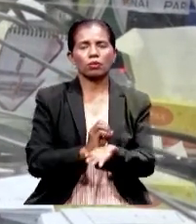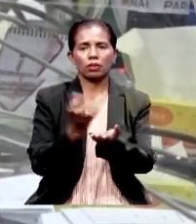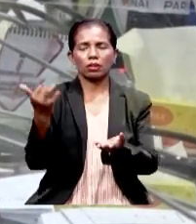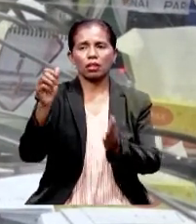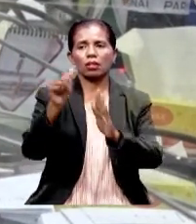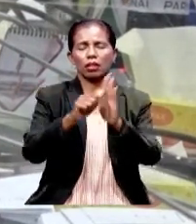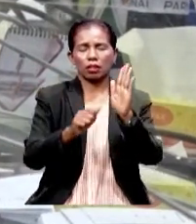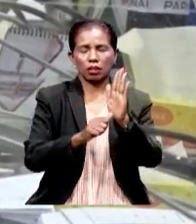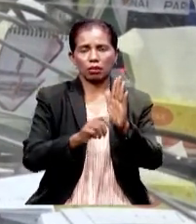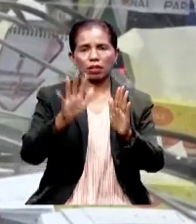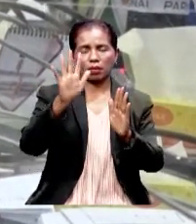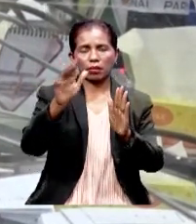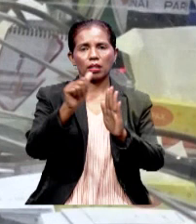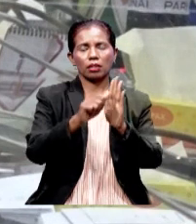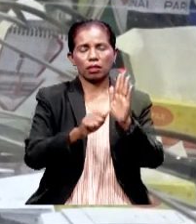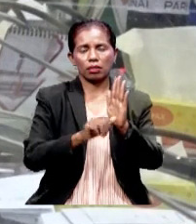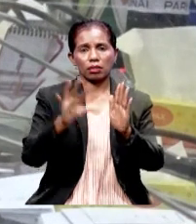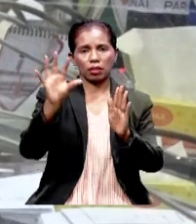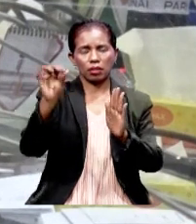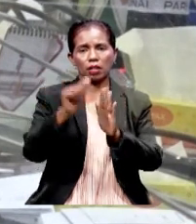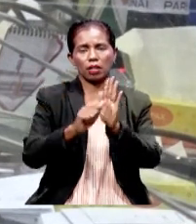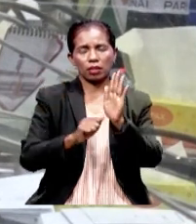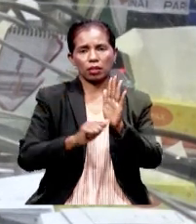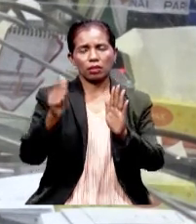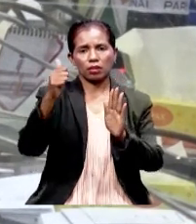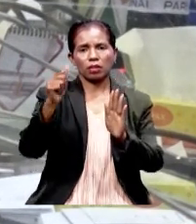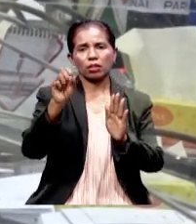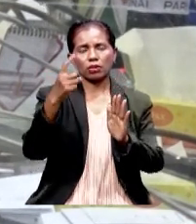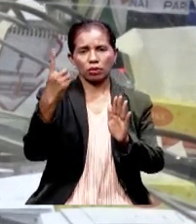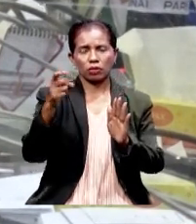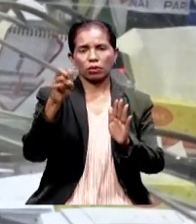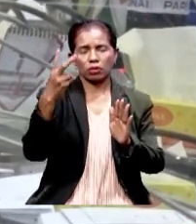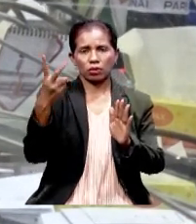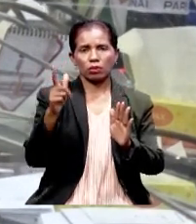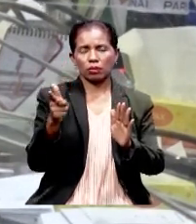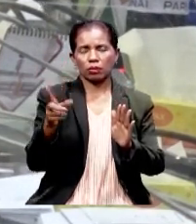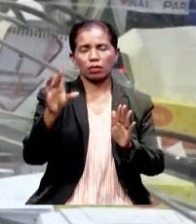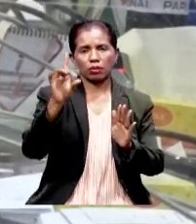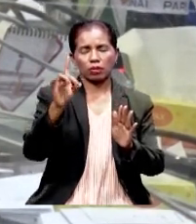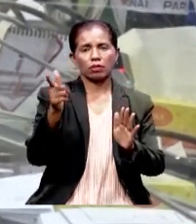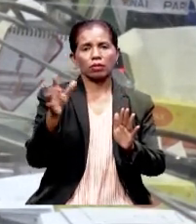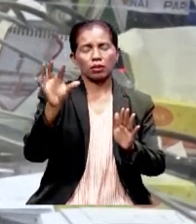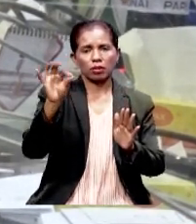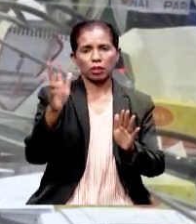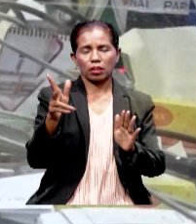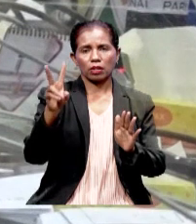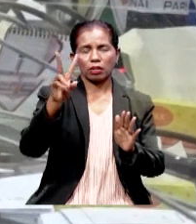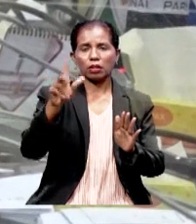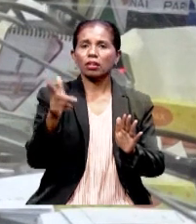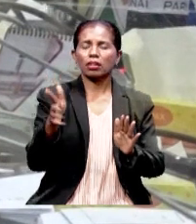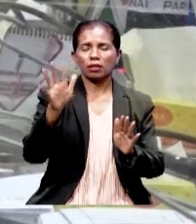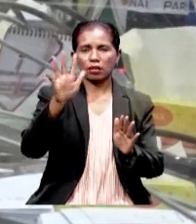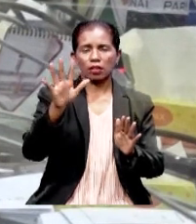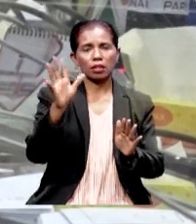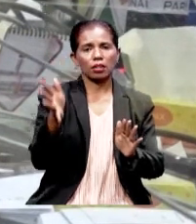Artigo 5, artigo 9, artigo 10, 11, 12, 28, 29, 32, 35,